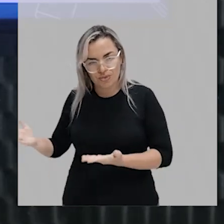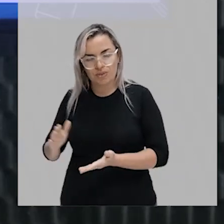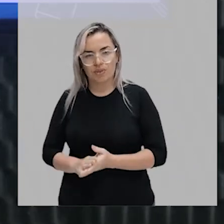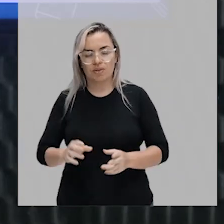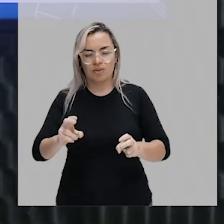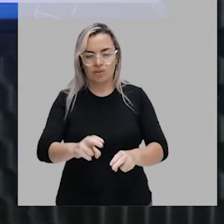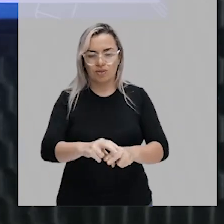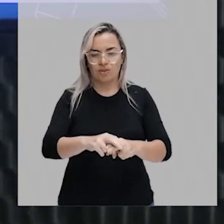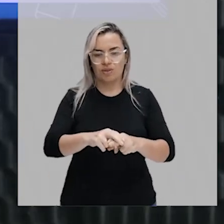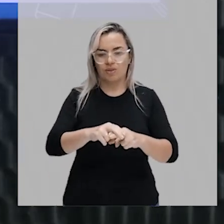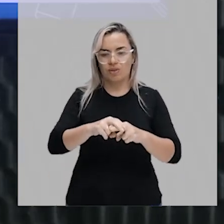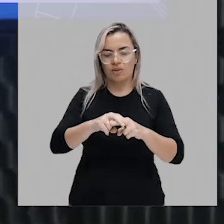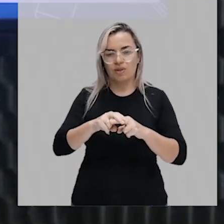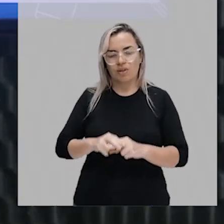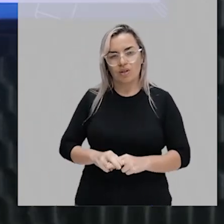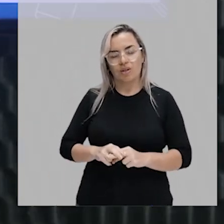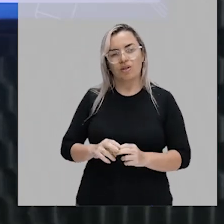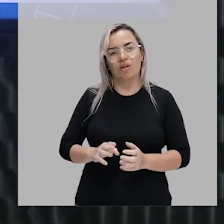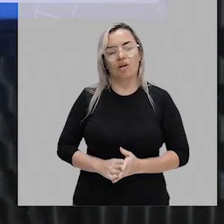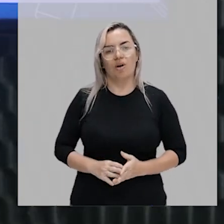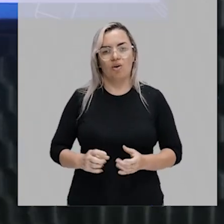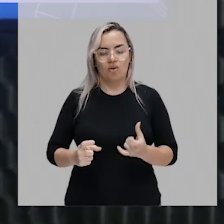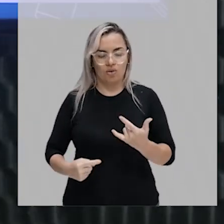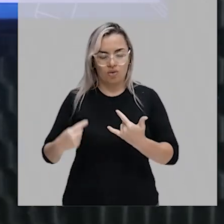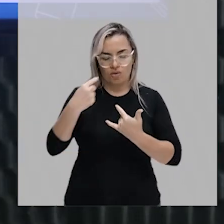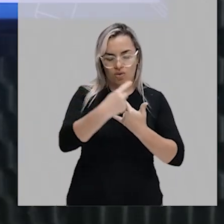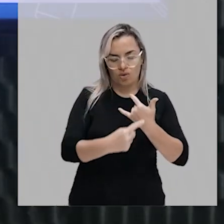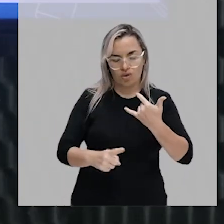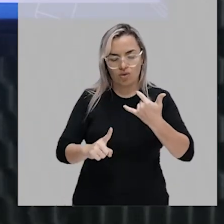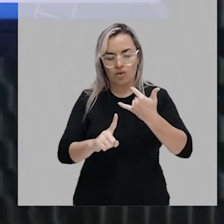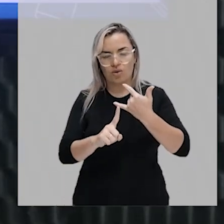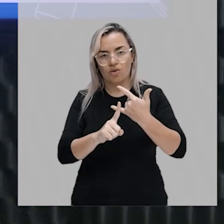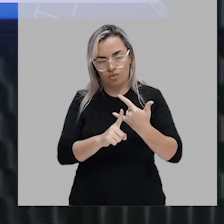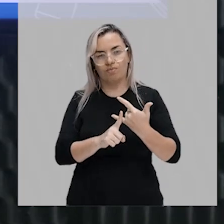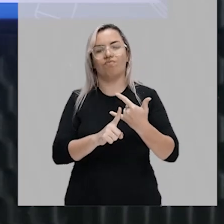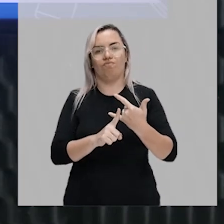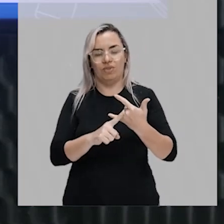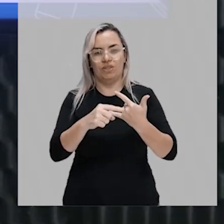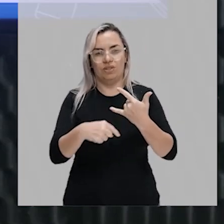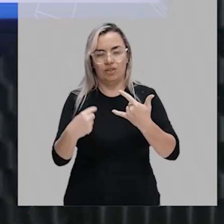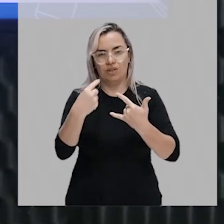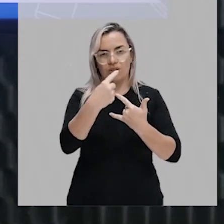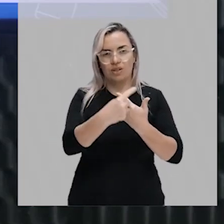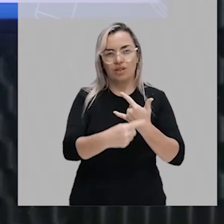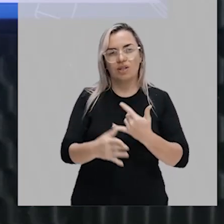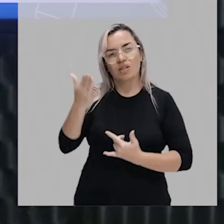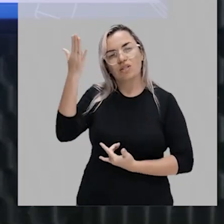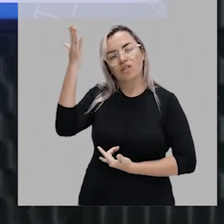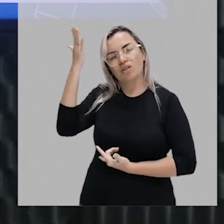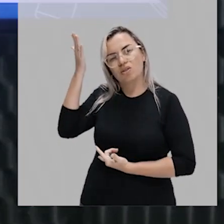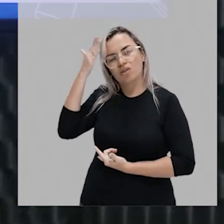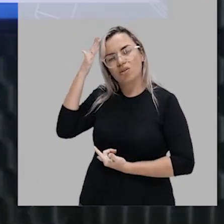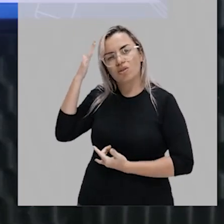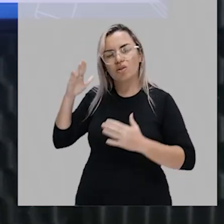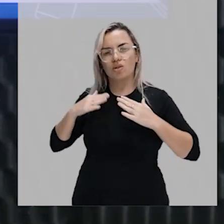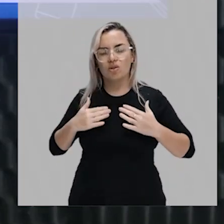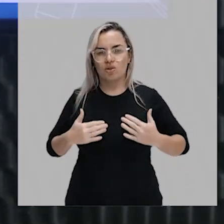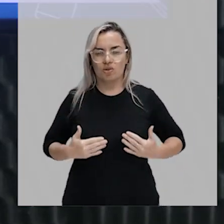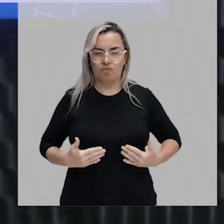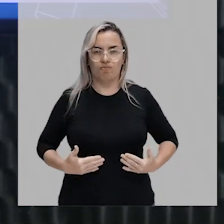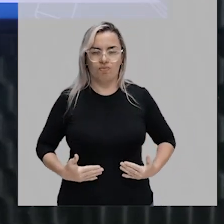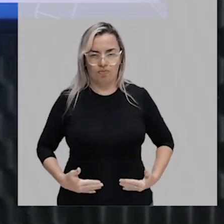importante, entender um pouco sobre o seu organismo mesmo, principalmente no seu sistema